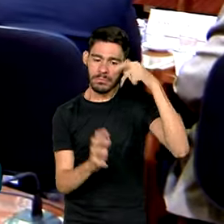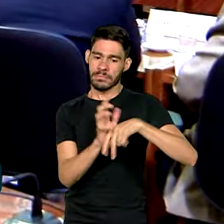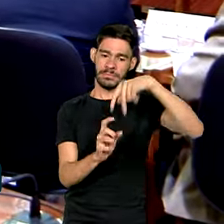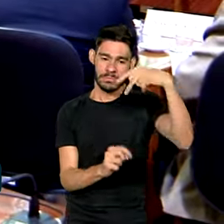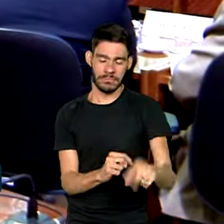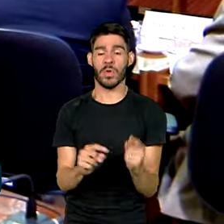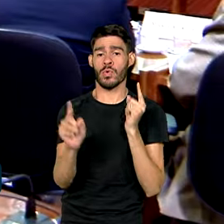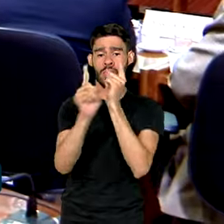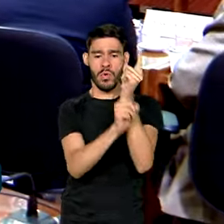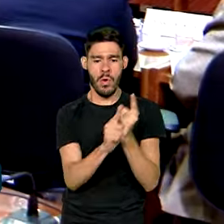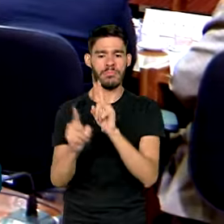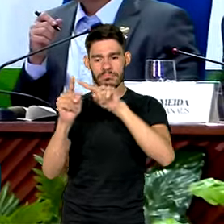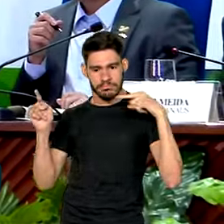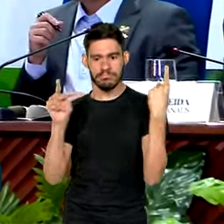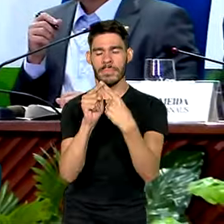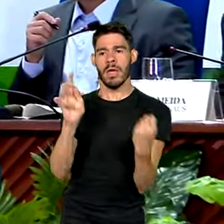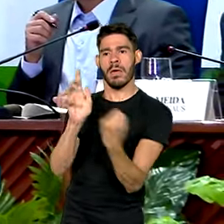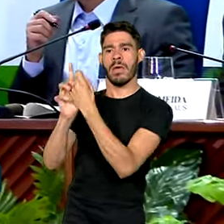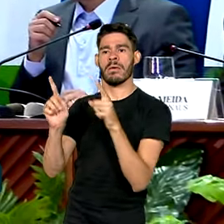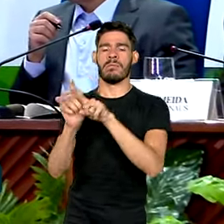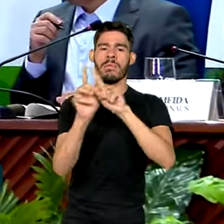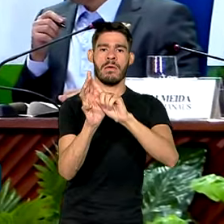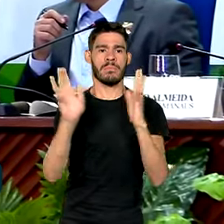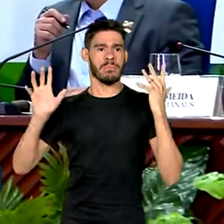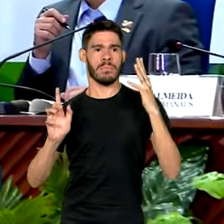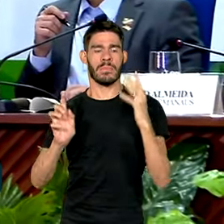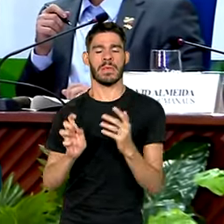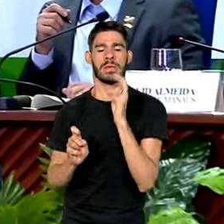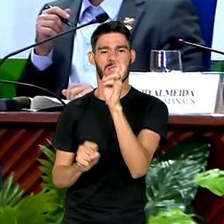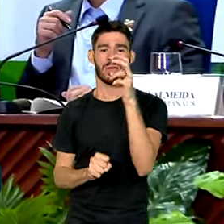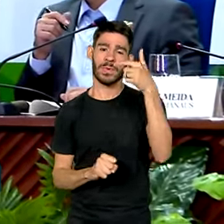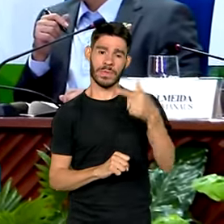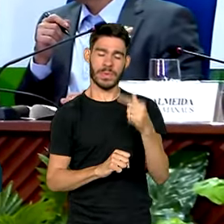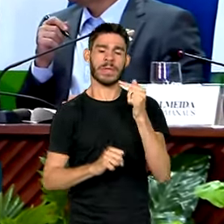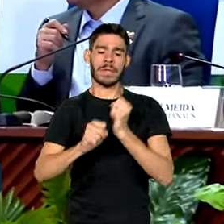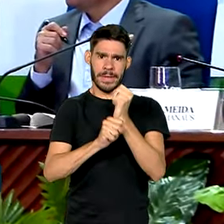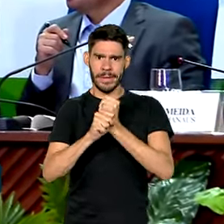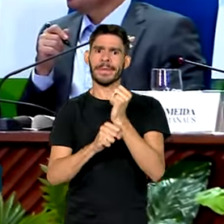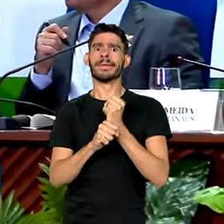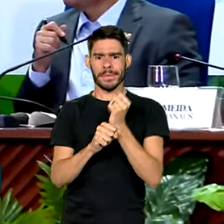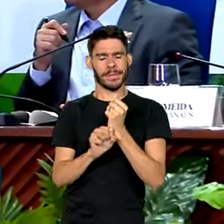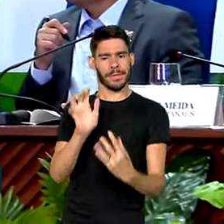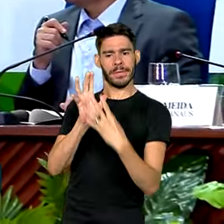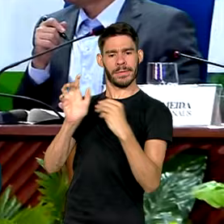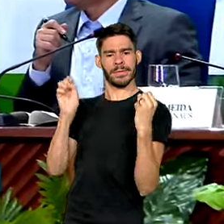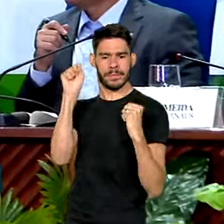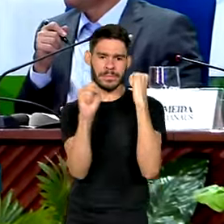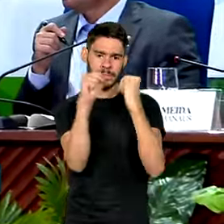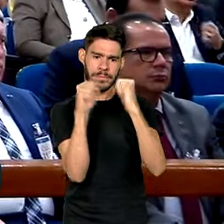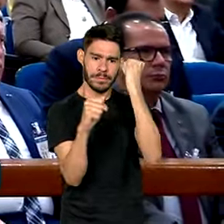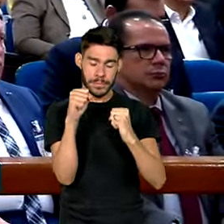Manaus. O encontro marca também a comemoração do 57º aniversário do modelo industrial e